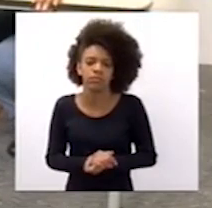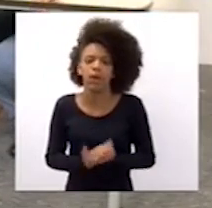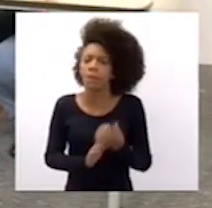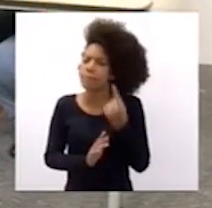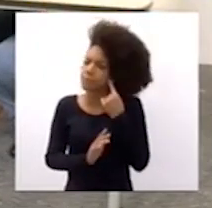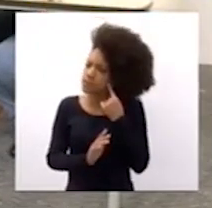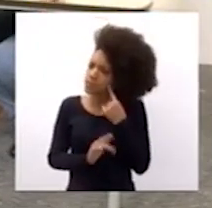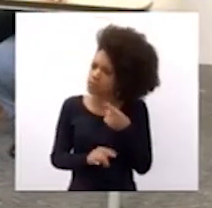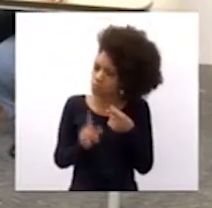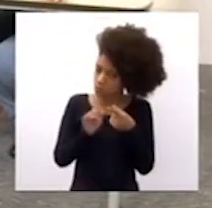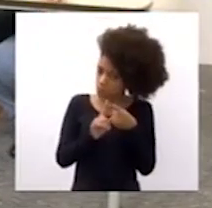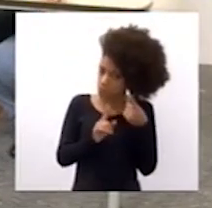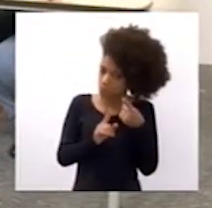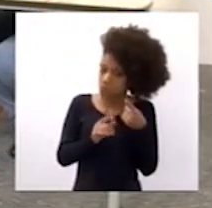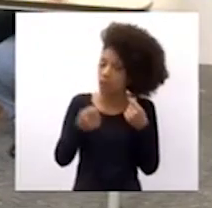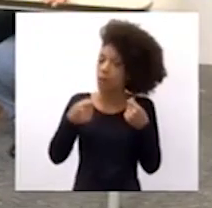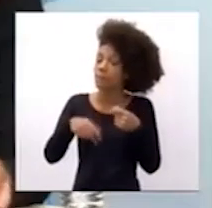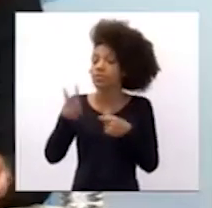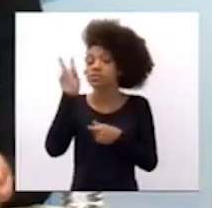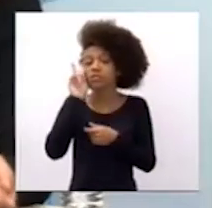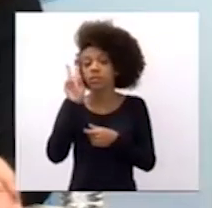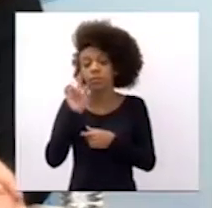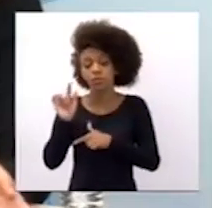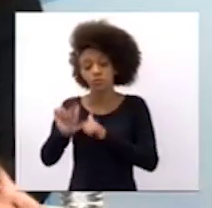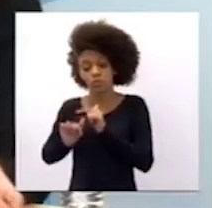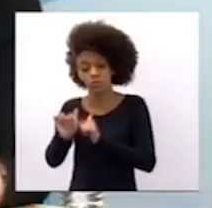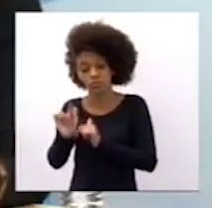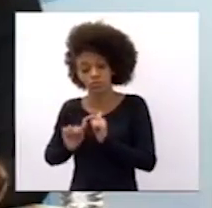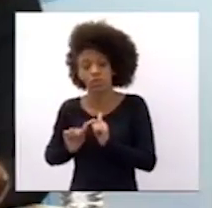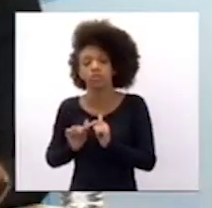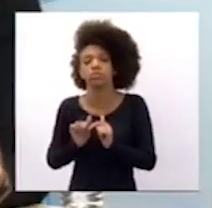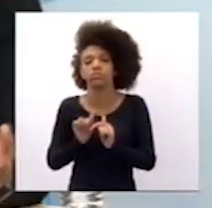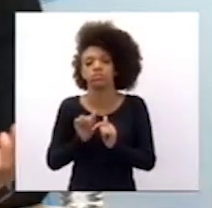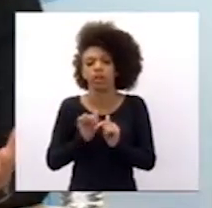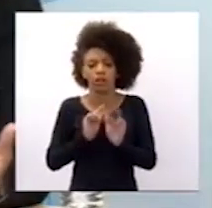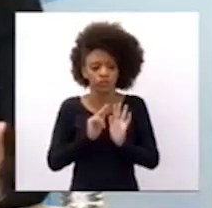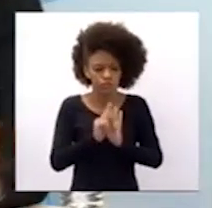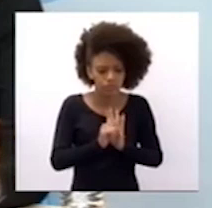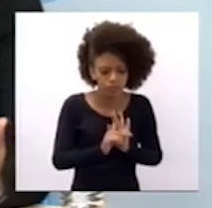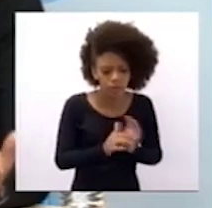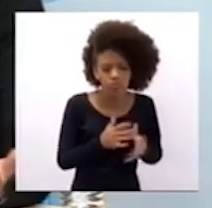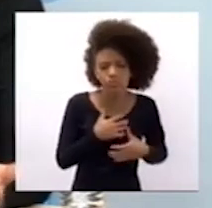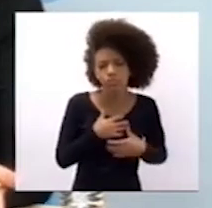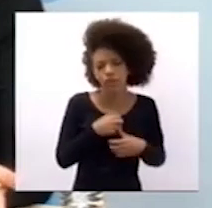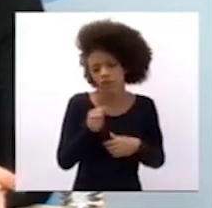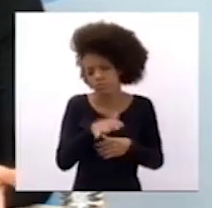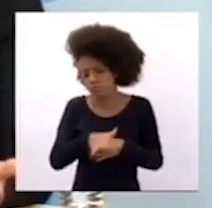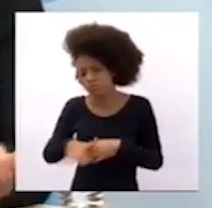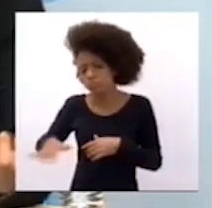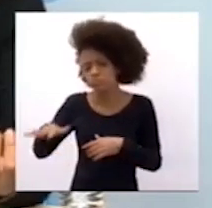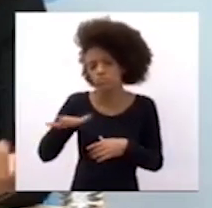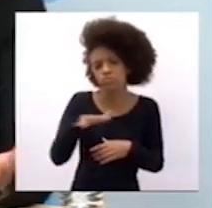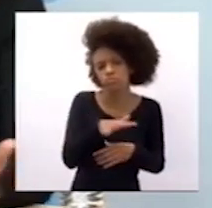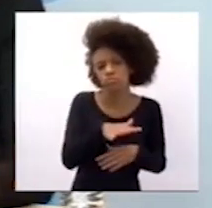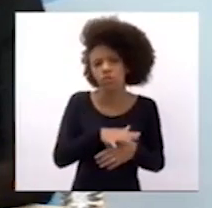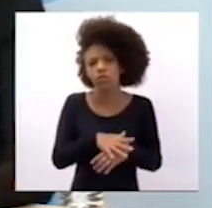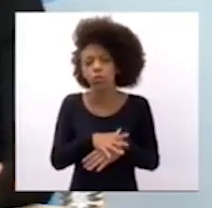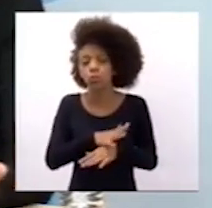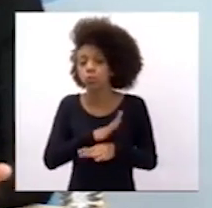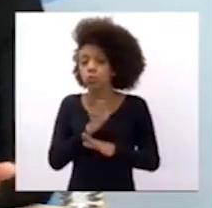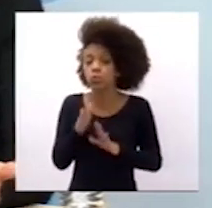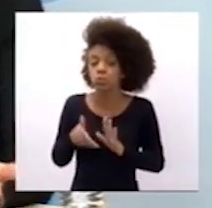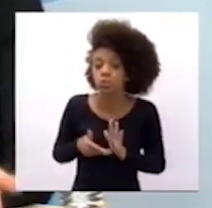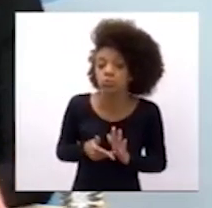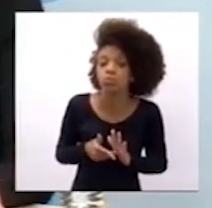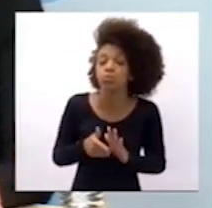na dimensão física, a gente tem que lembrar, né, dos objetos, dos materiais, a constituição do espaço físico. Tudo que constitui o